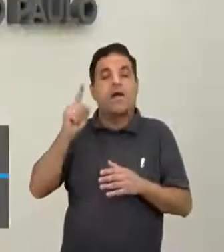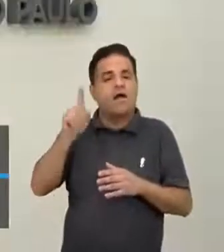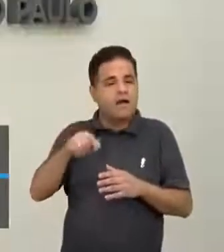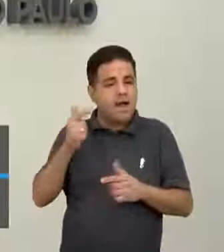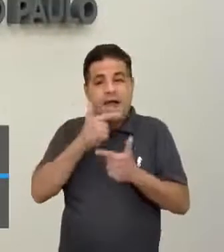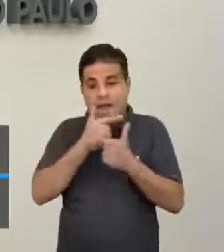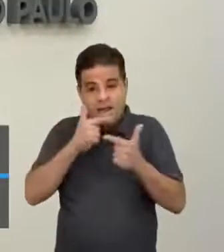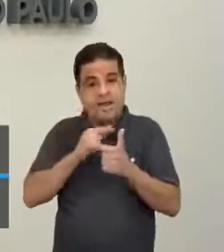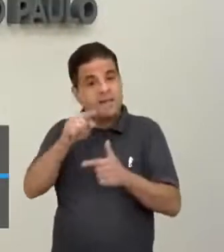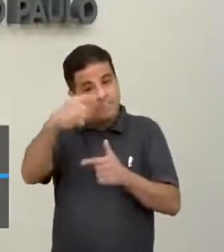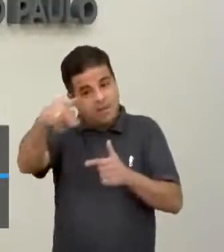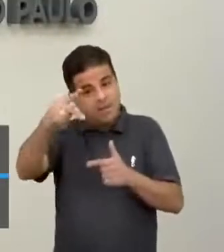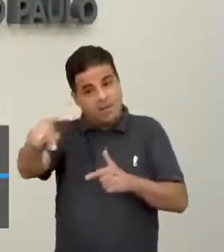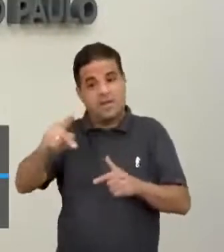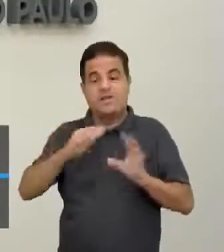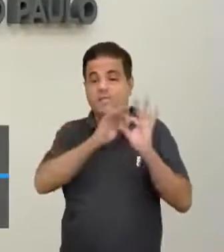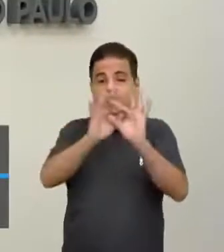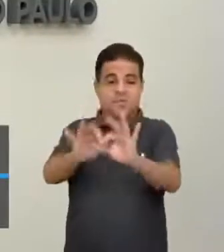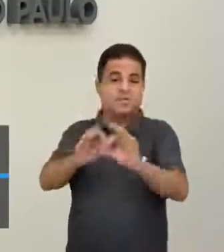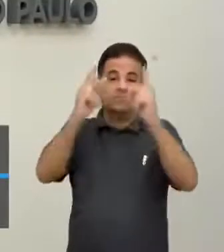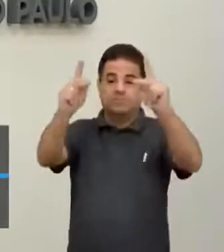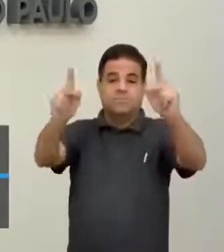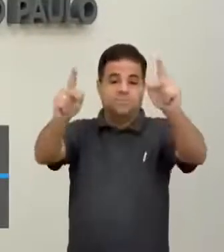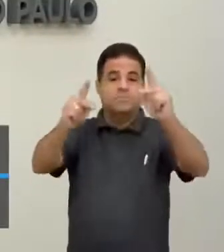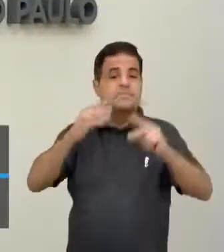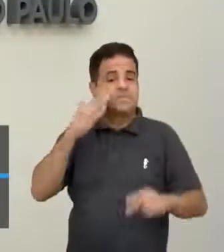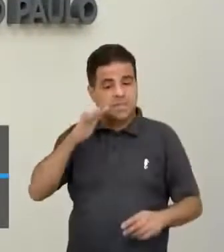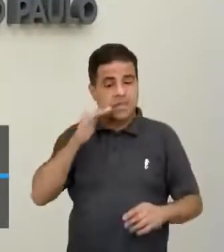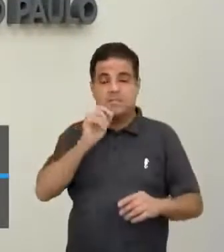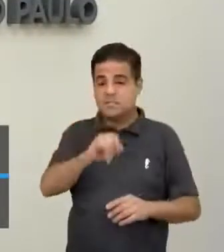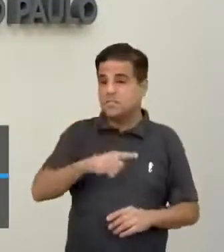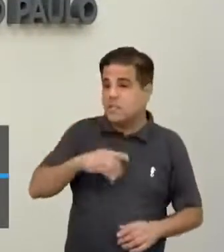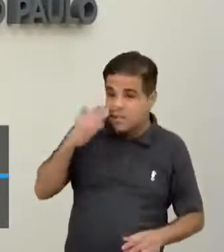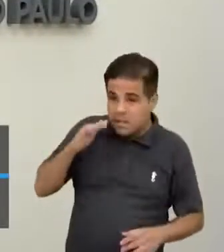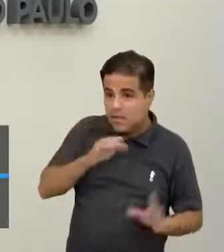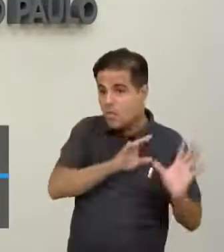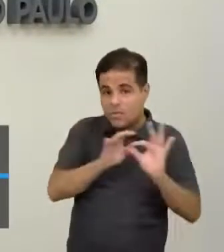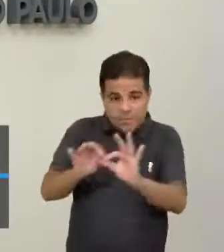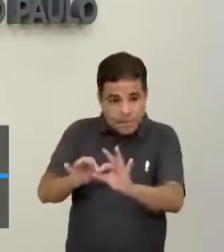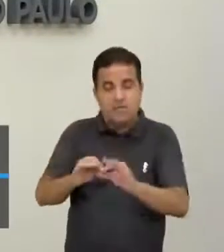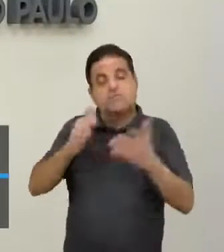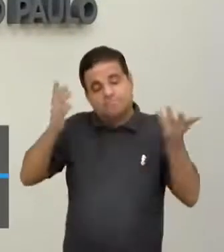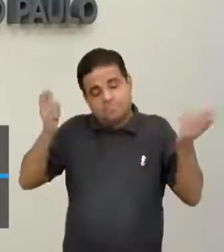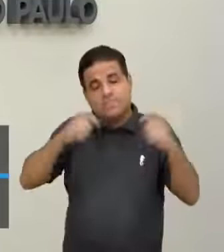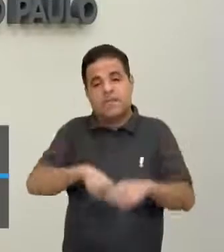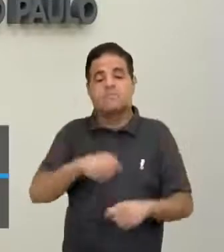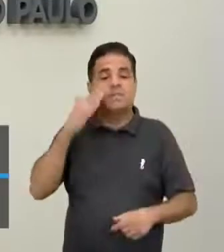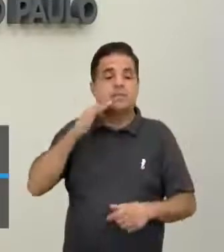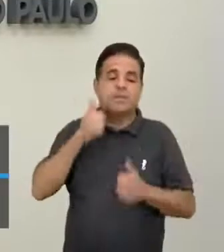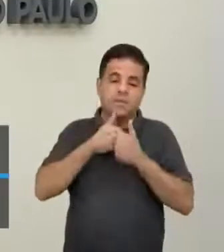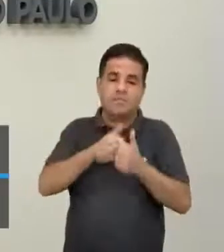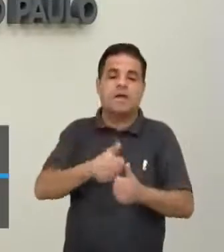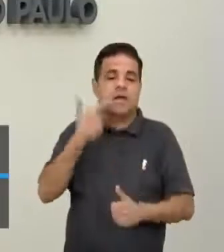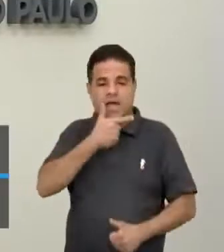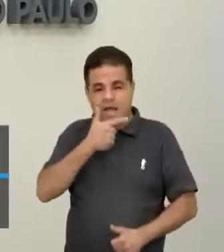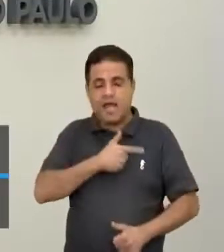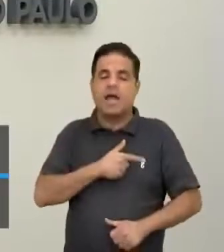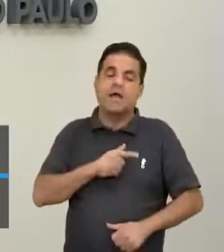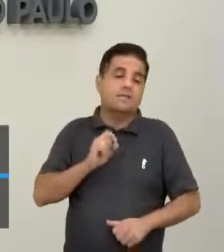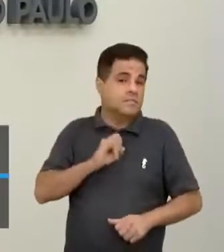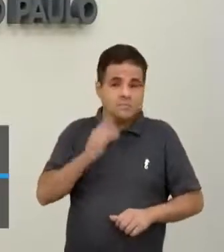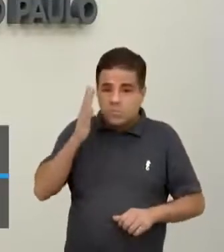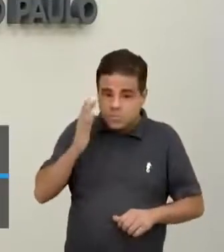a graça é para eles, porque o contexto deles, ele entende. Se você entender um pouquinho do contexto deles, você consegue entender um pouquinho a graça. Senão você vai ficar meio perdido